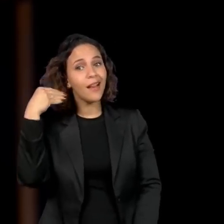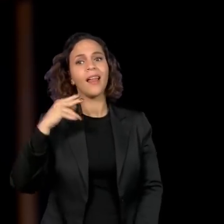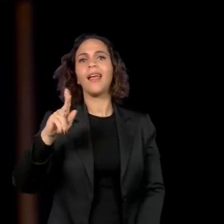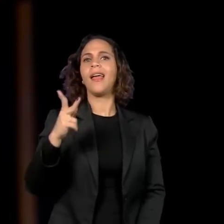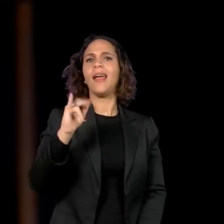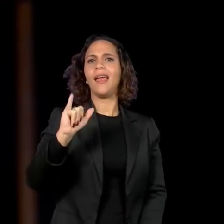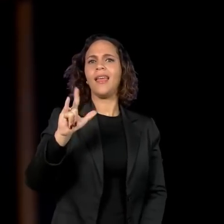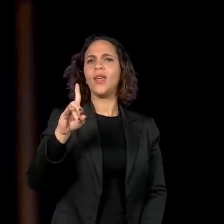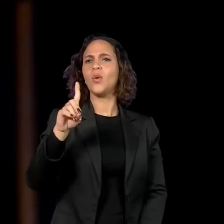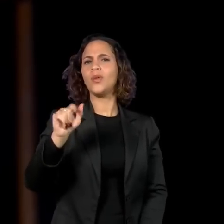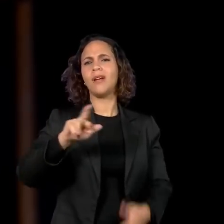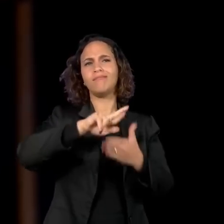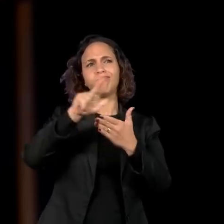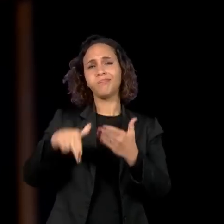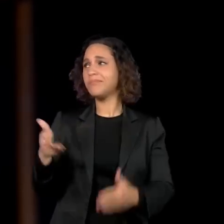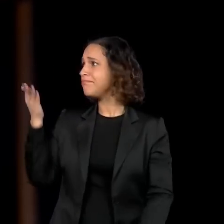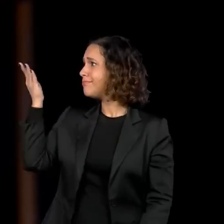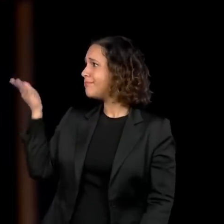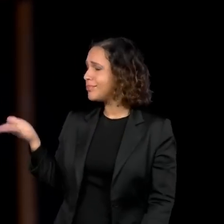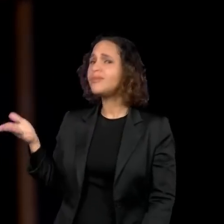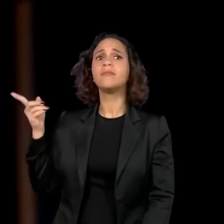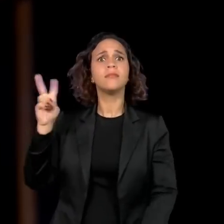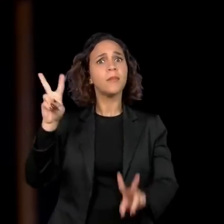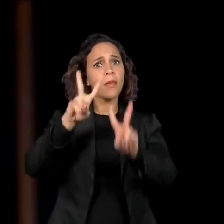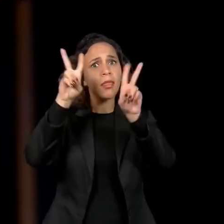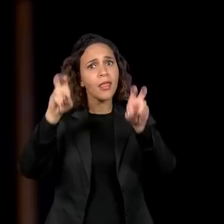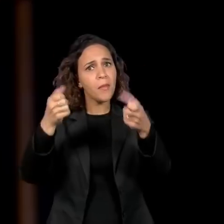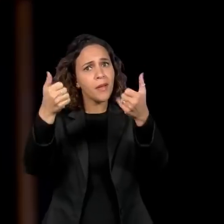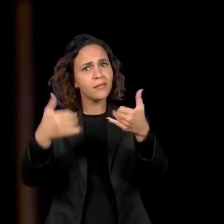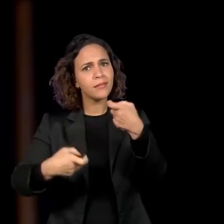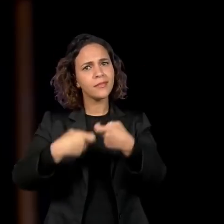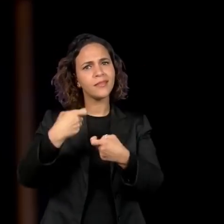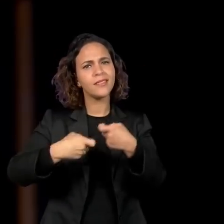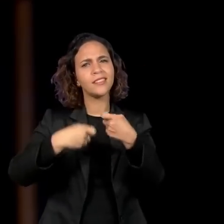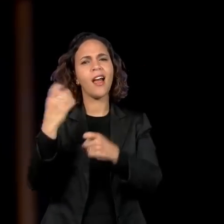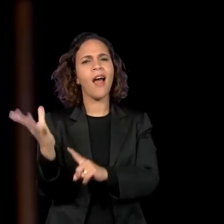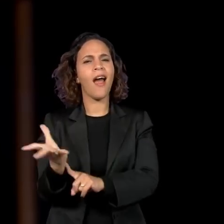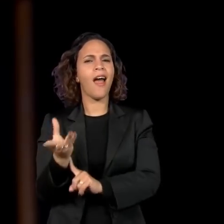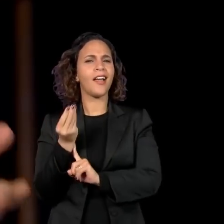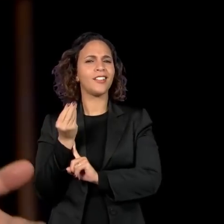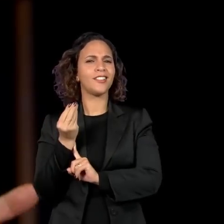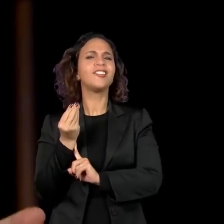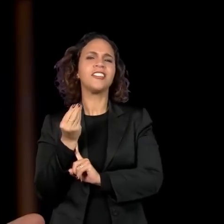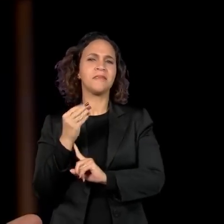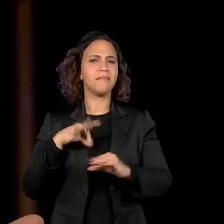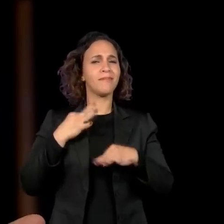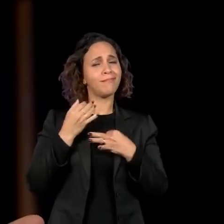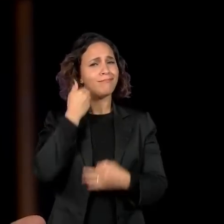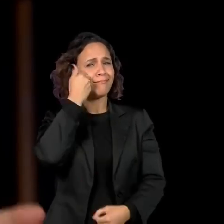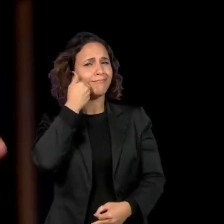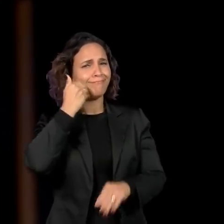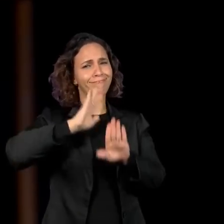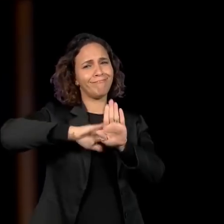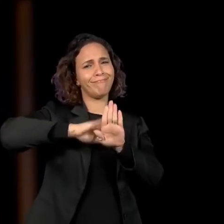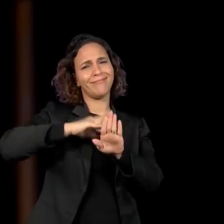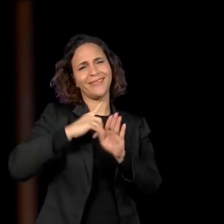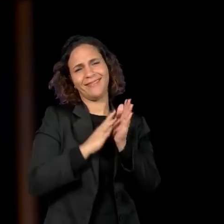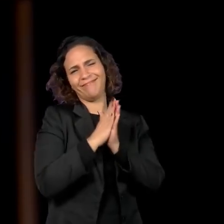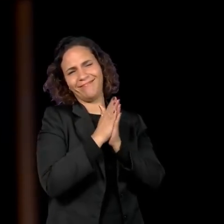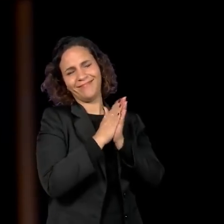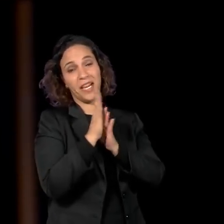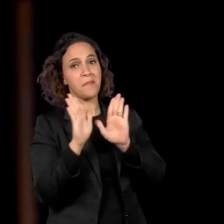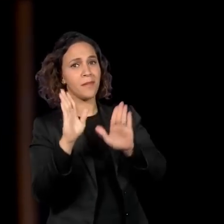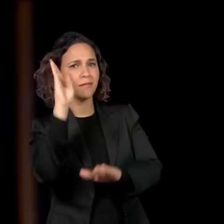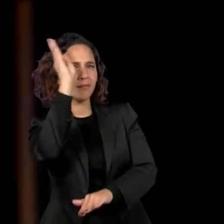grandes mestres da cultura, sempre abordaram esse tema com arte, charme e safadeza, é claro. Só que o